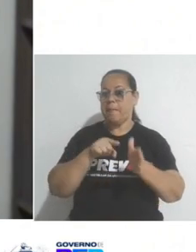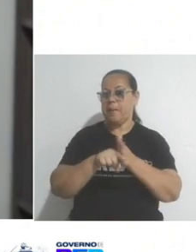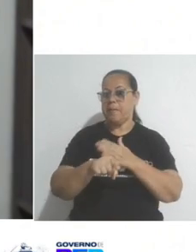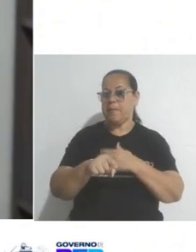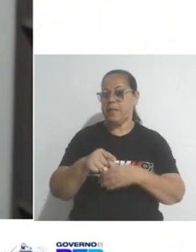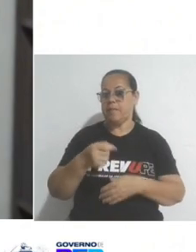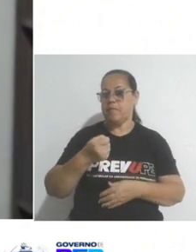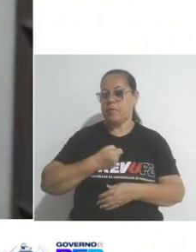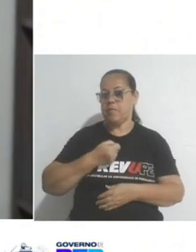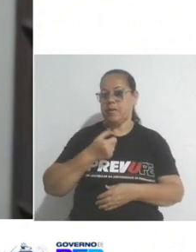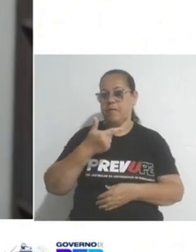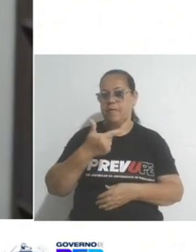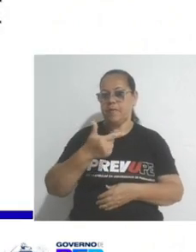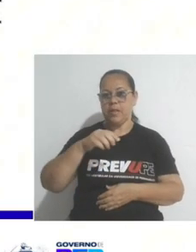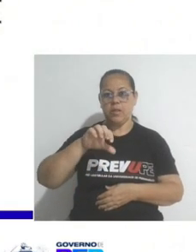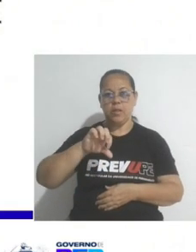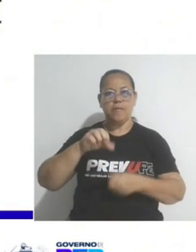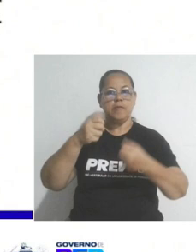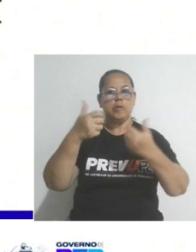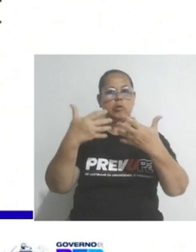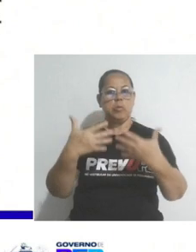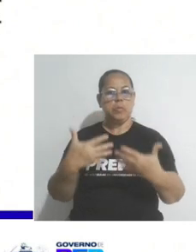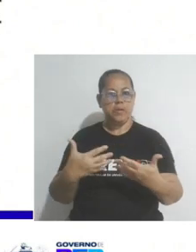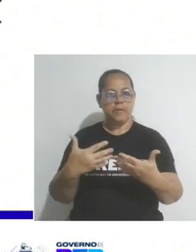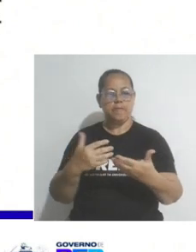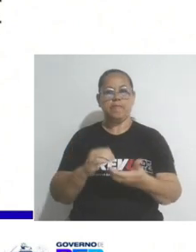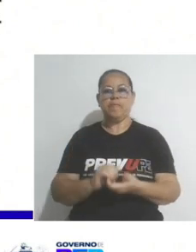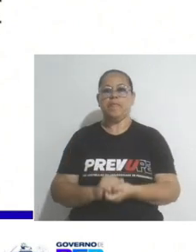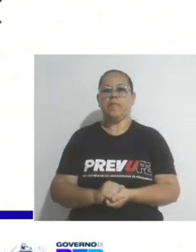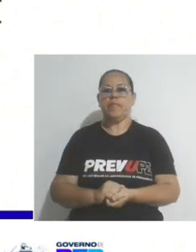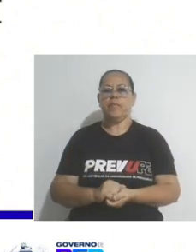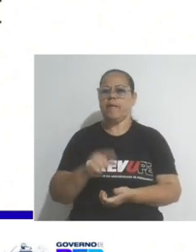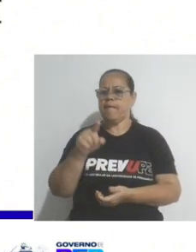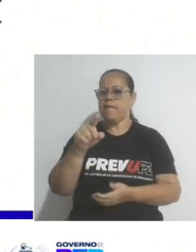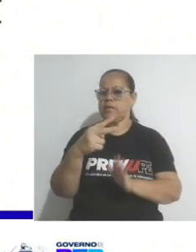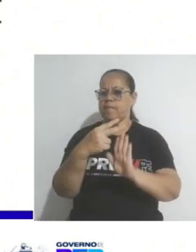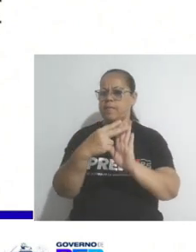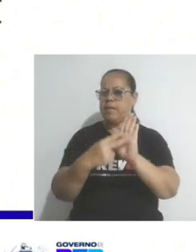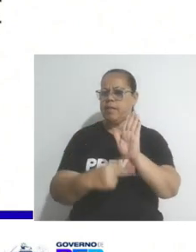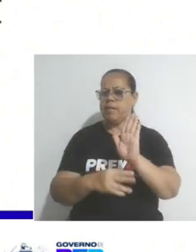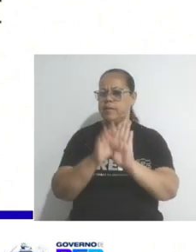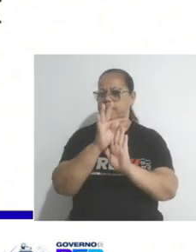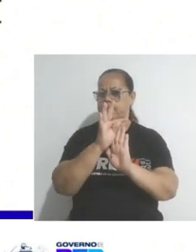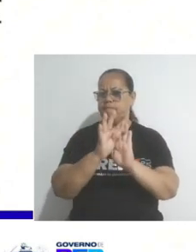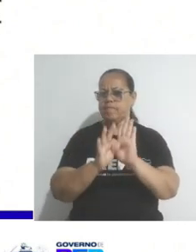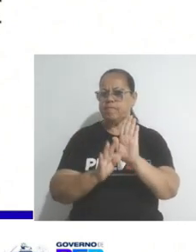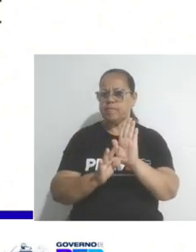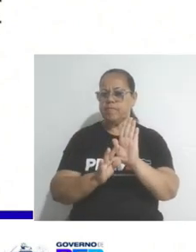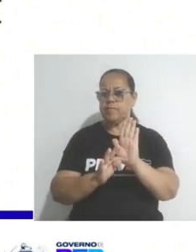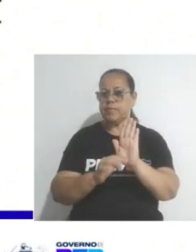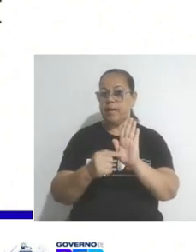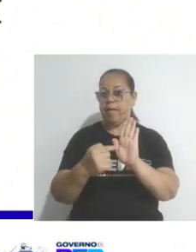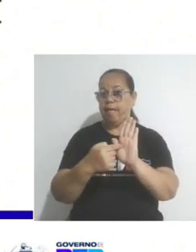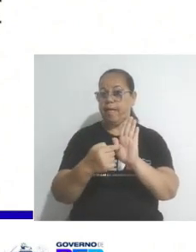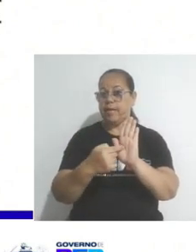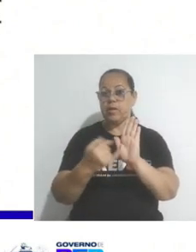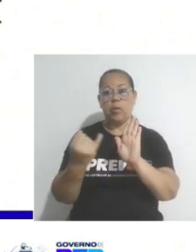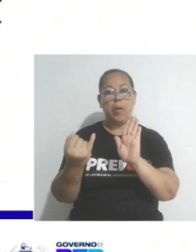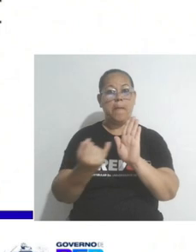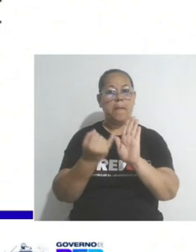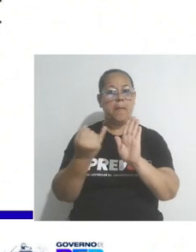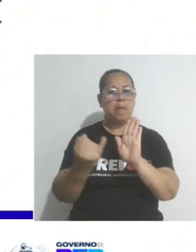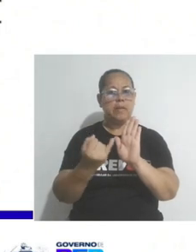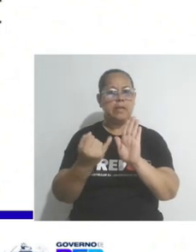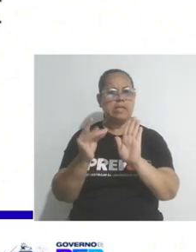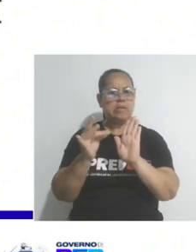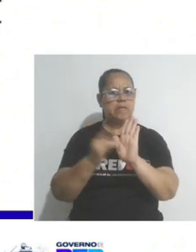número 29 diz o seguinte Leia o texto a seguir A questão primordial aqui não é